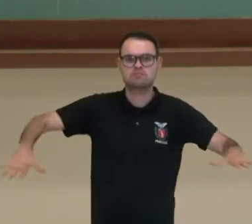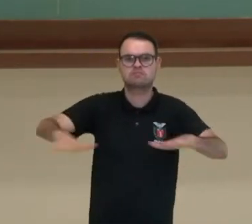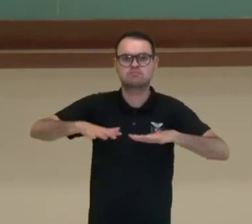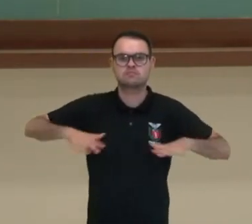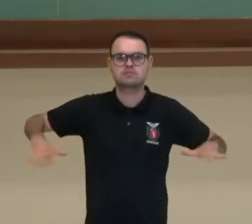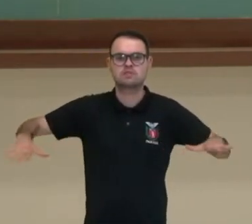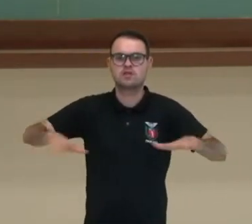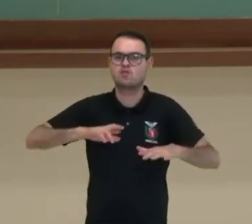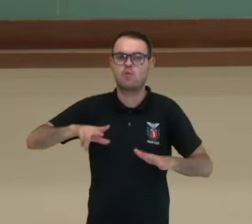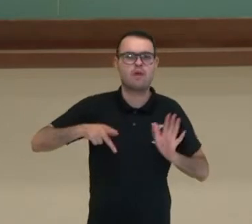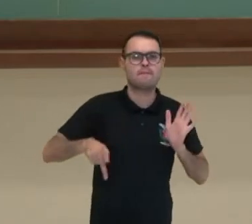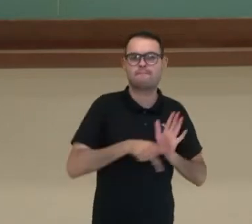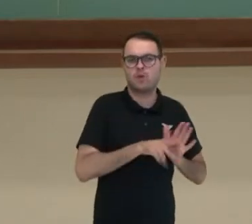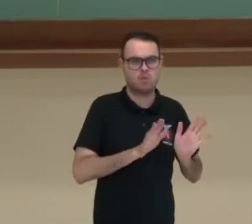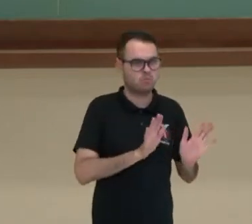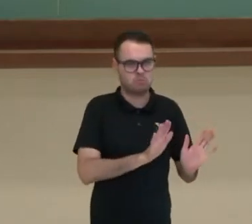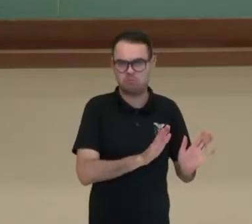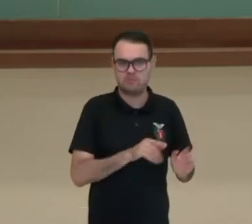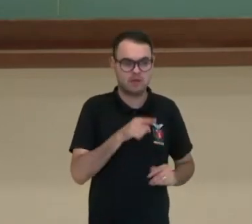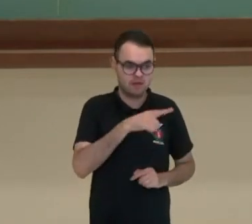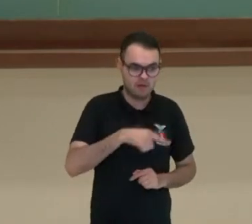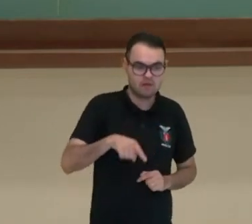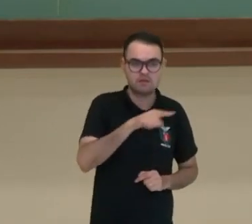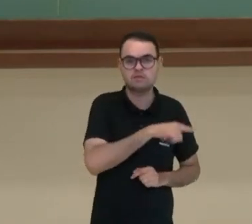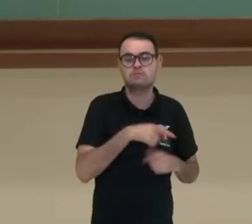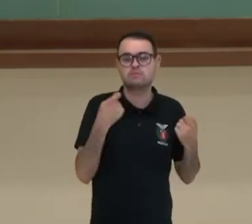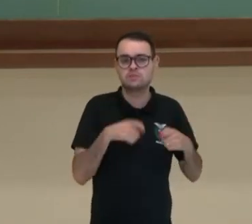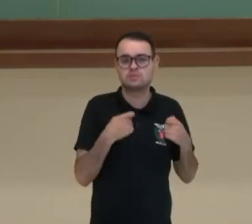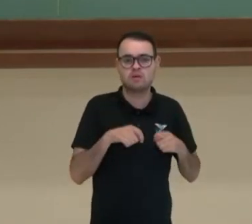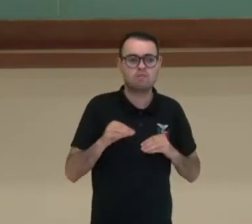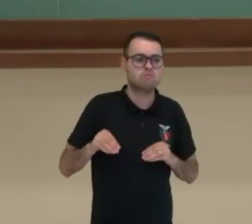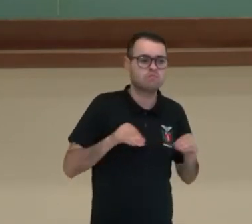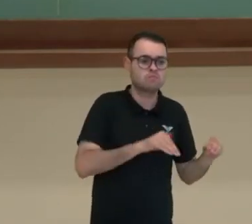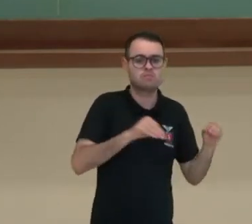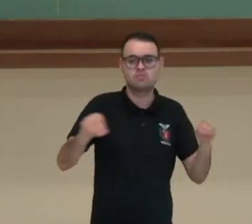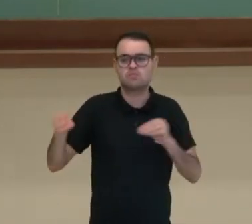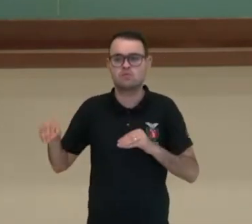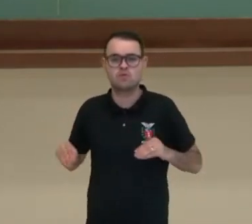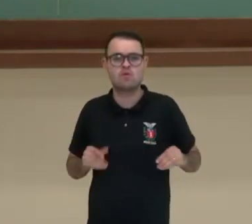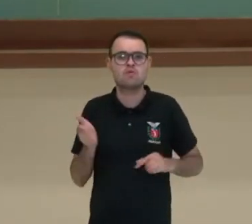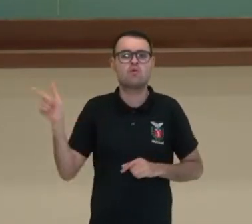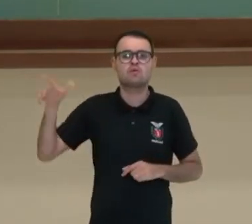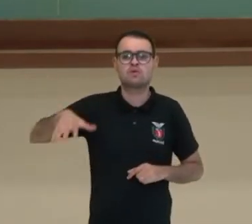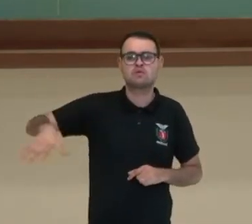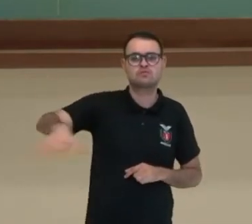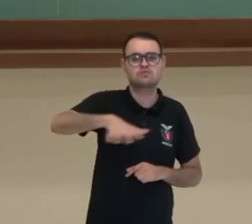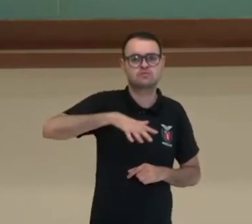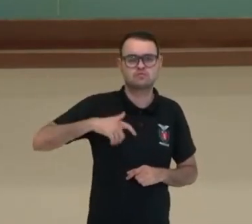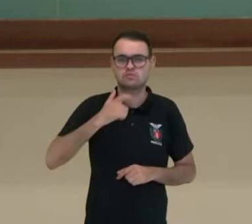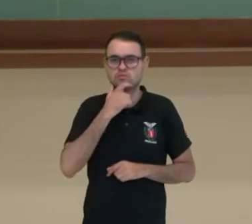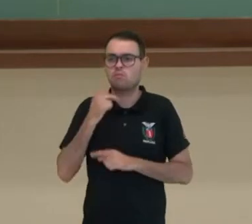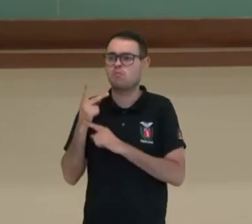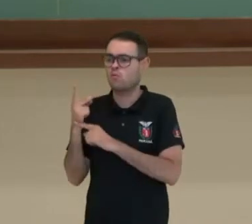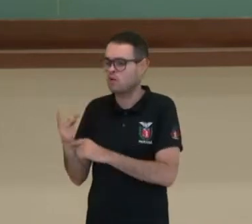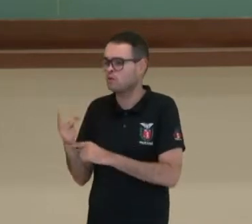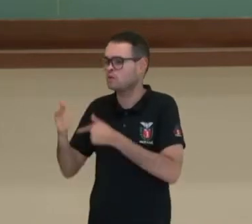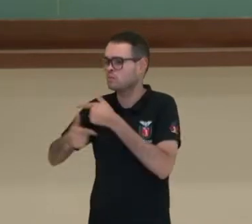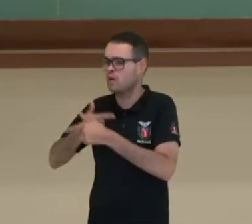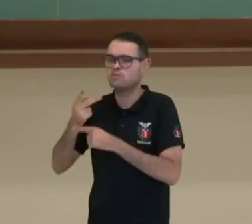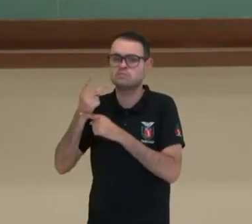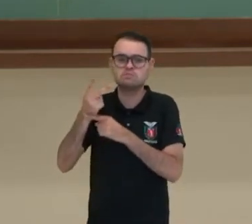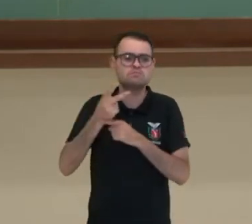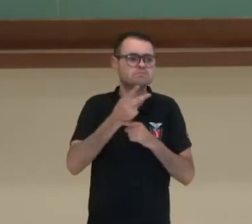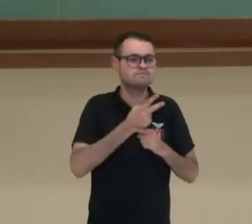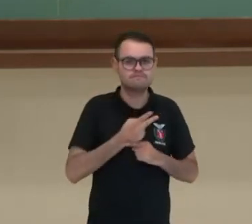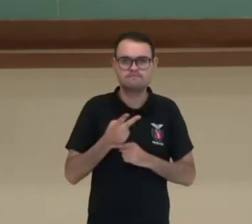realmente proprietários. E esses camponeses tiveram que migrar para outras regiões da Inglaterra procurando sustento, procurando